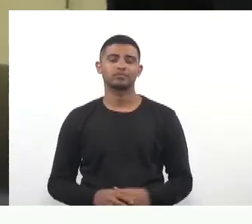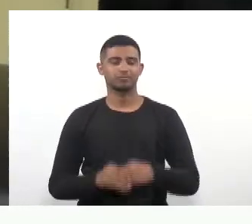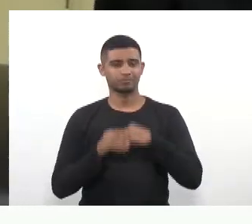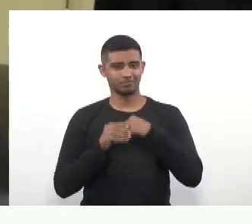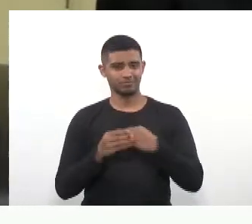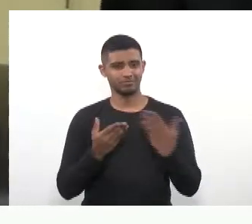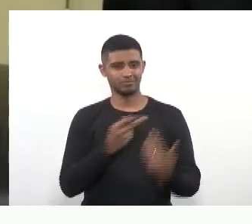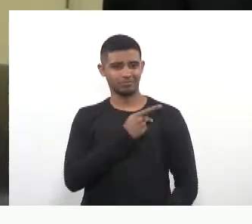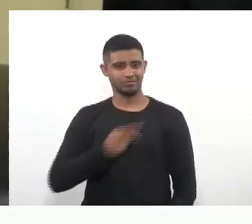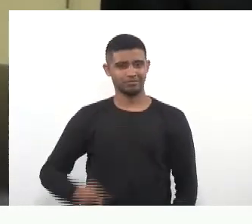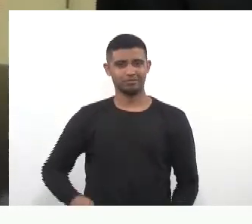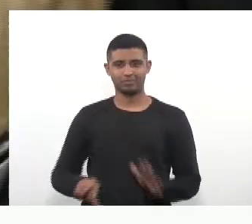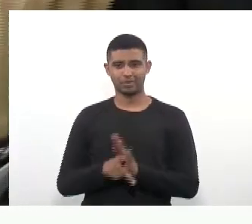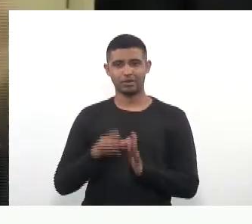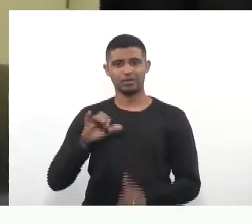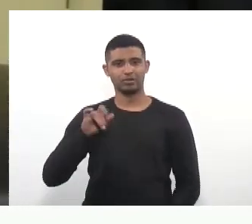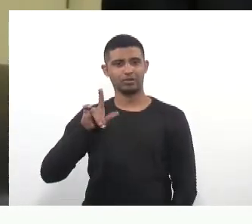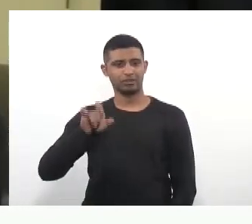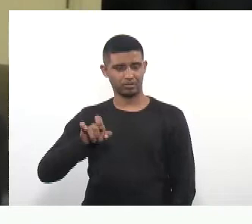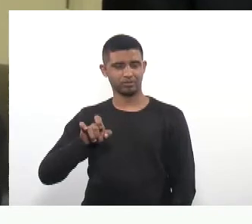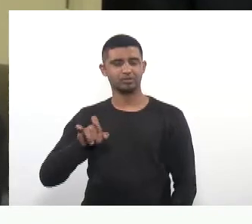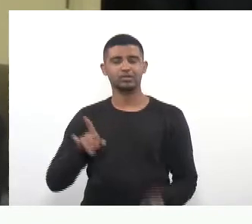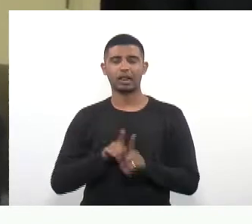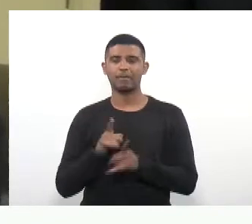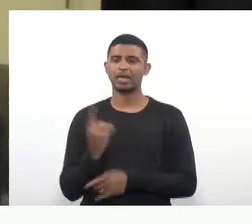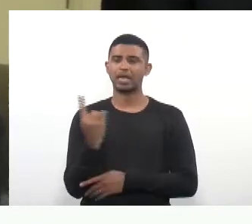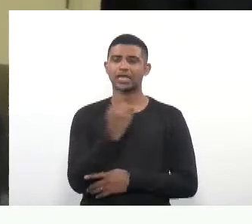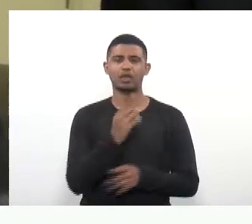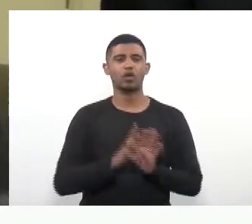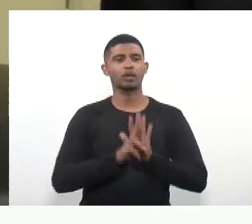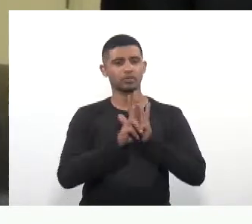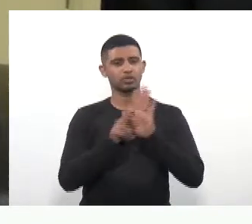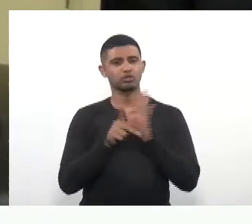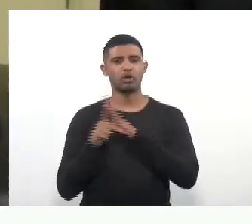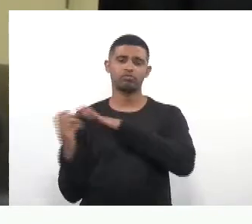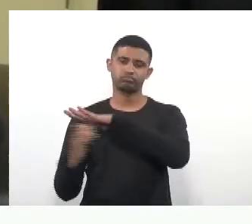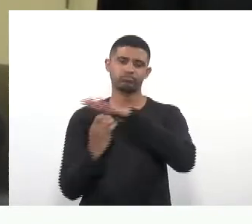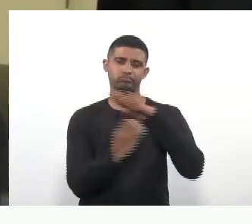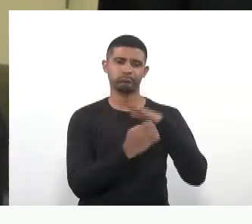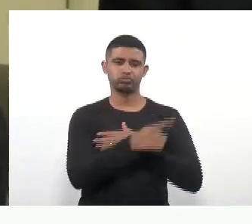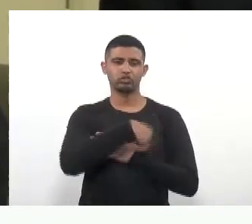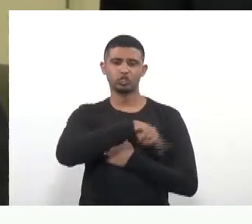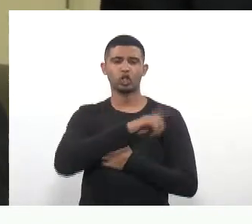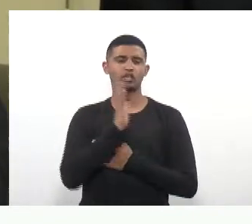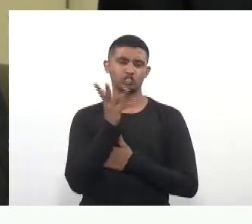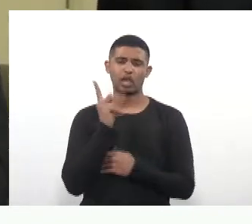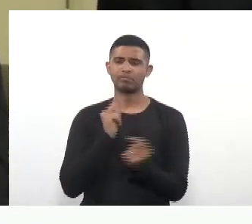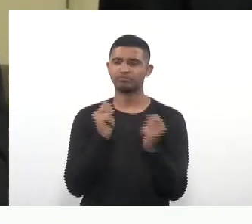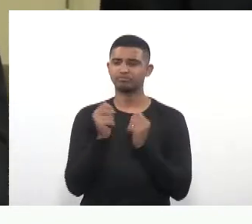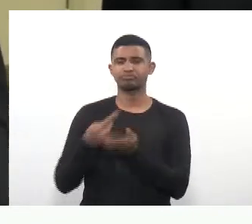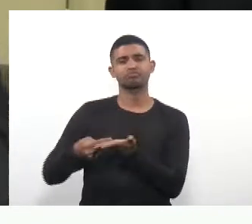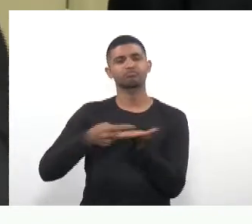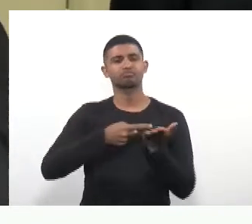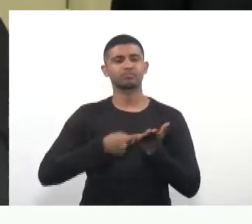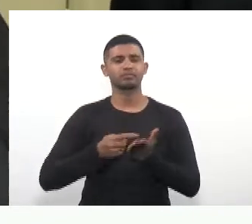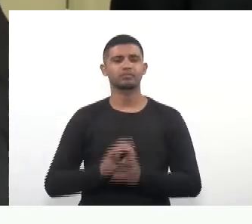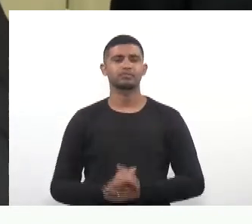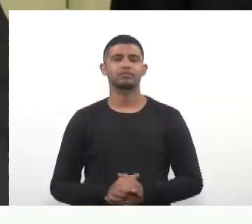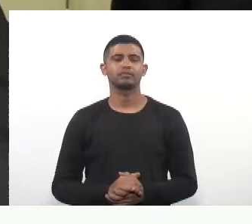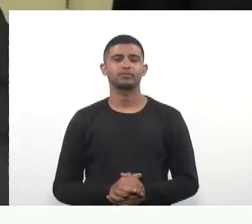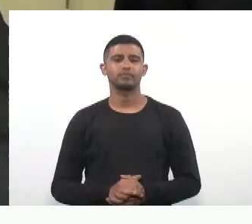Cumprimento o presidente da SEDAI, cumprimentando ele, cumprimento os outros representantes das concessionárias que nós regulamos.